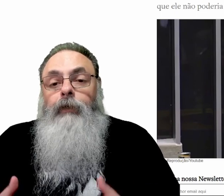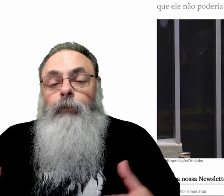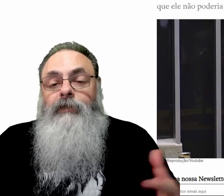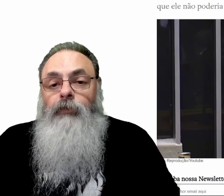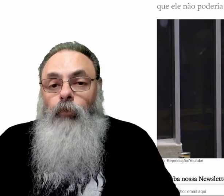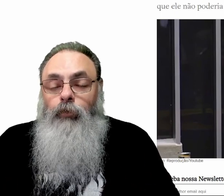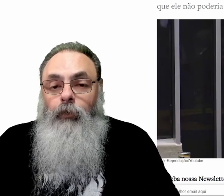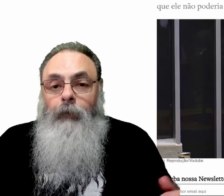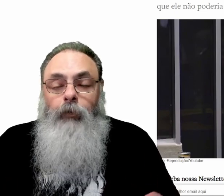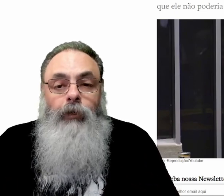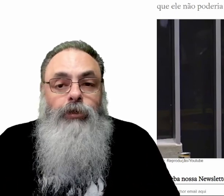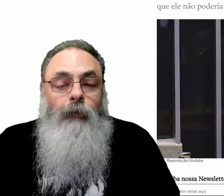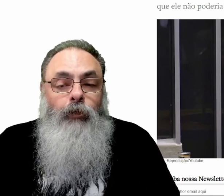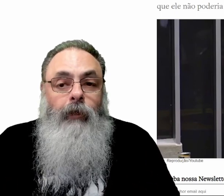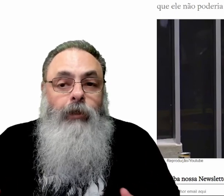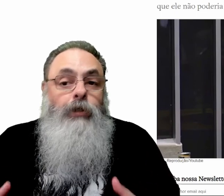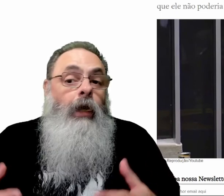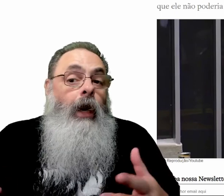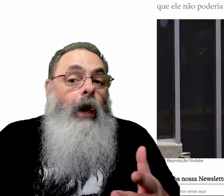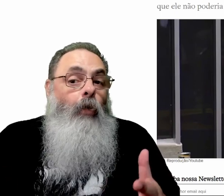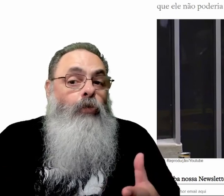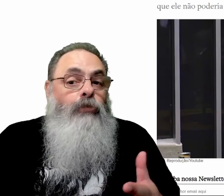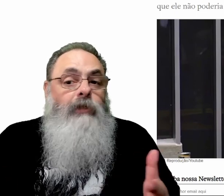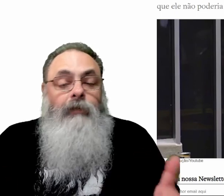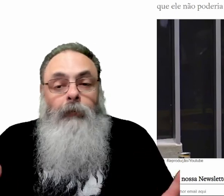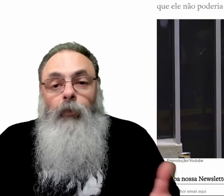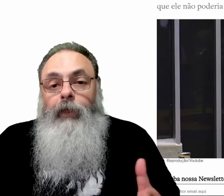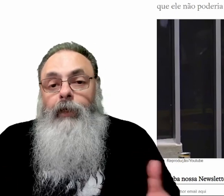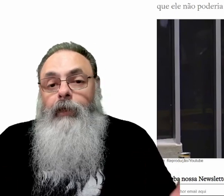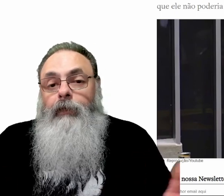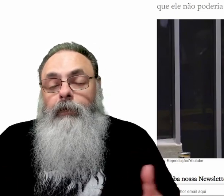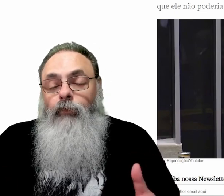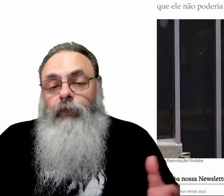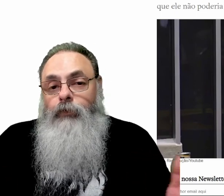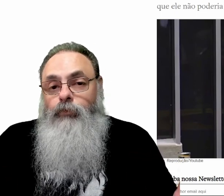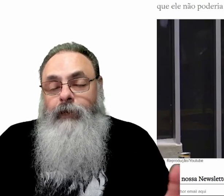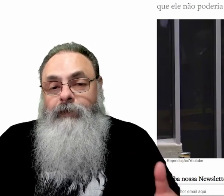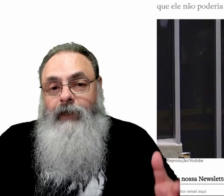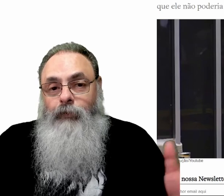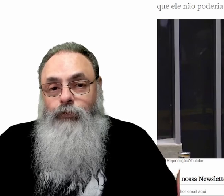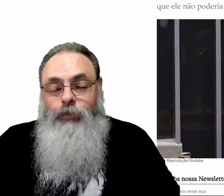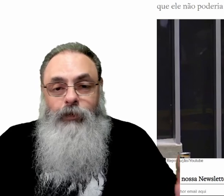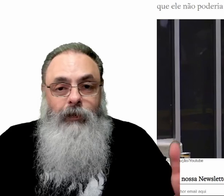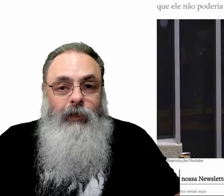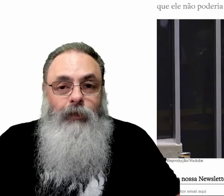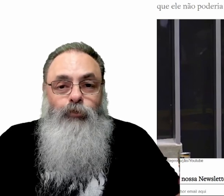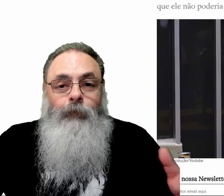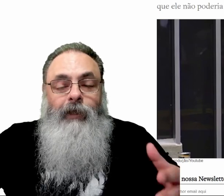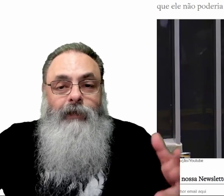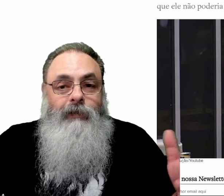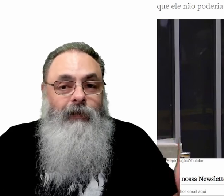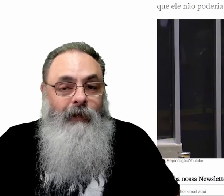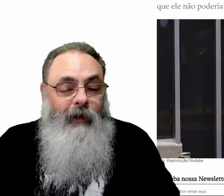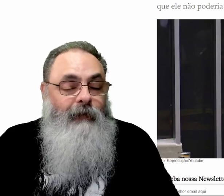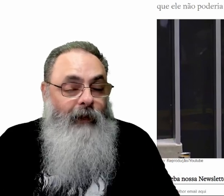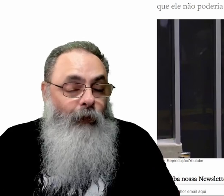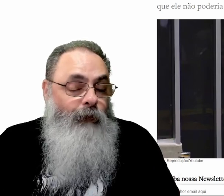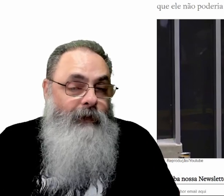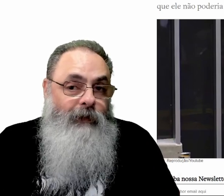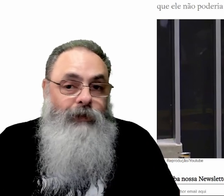tem uma desenvoltura política muito grande alguns atribuem a ele Talvez um excesso de exuberância